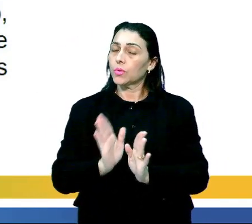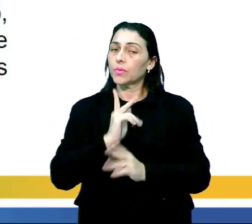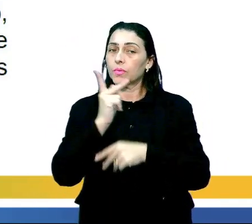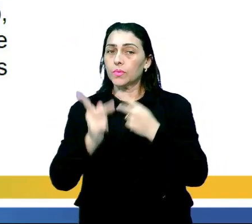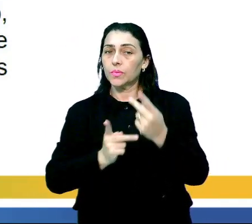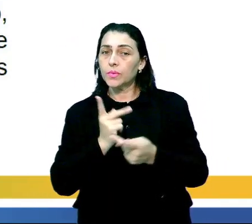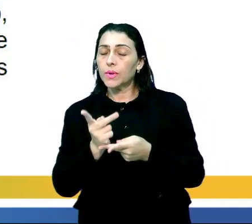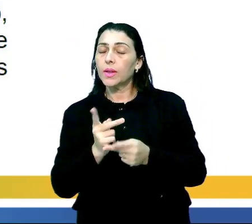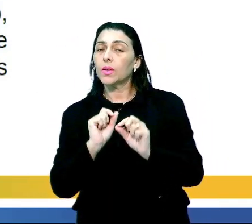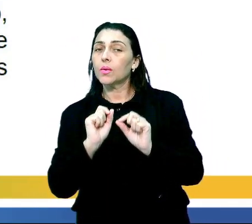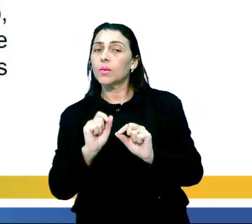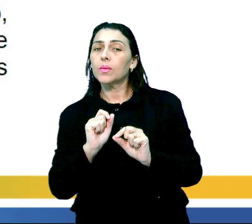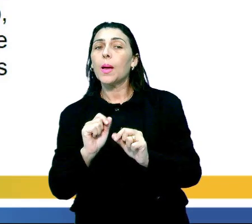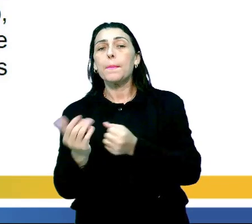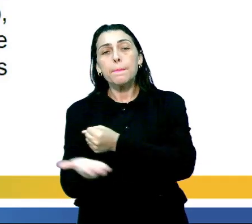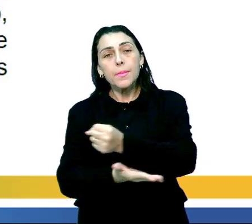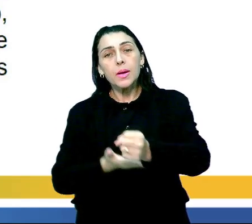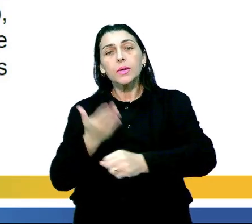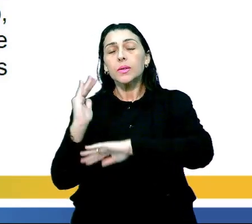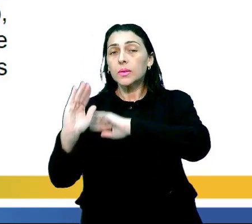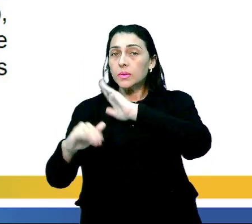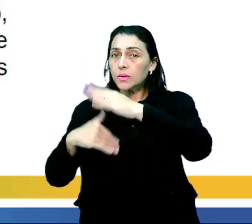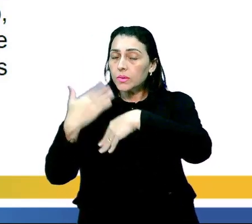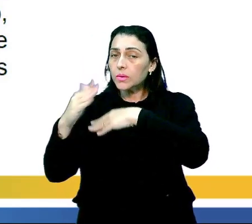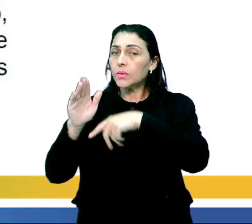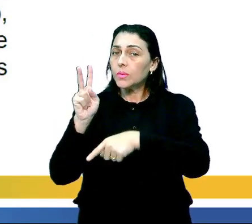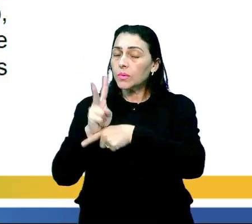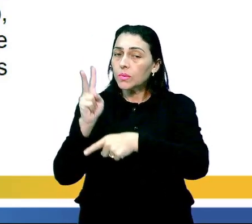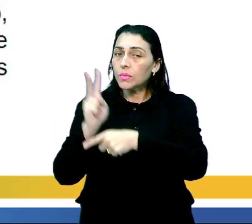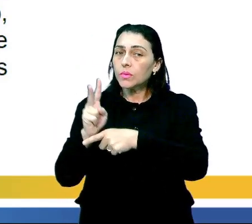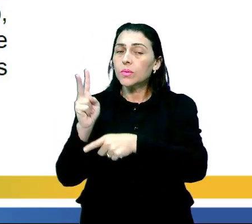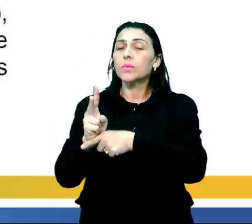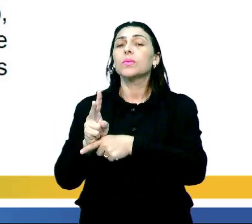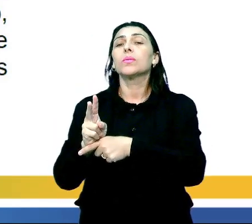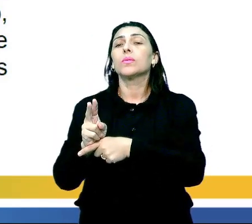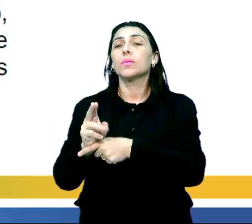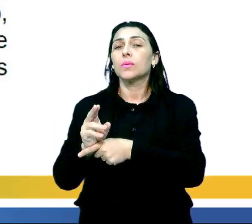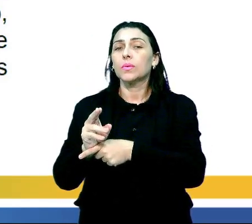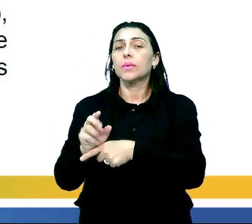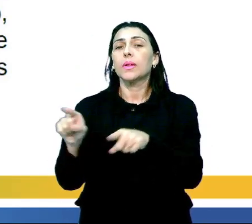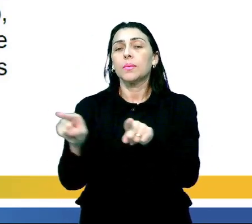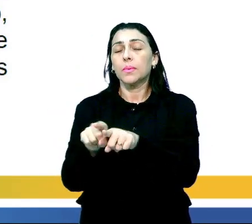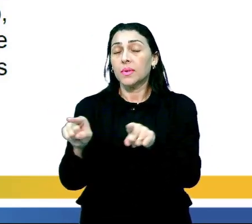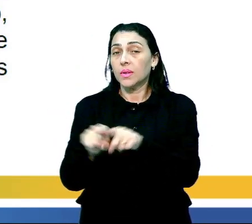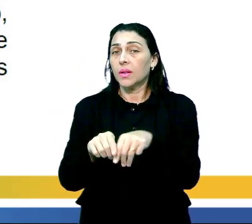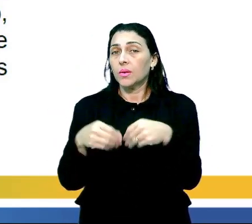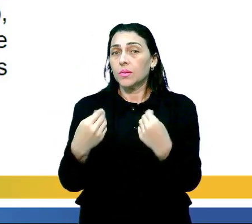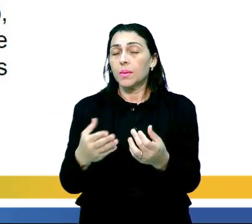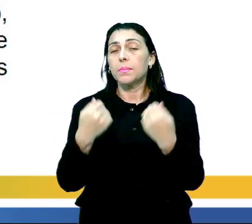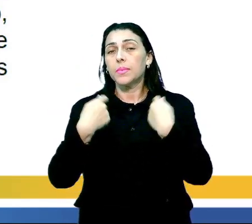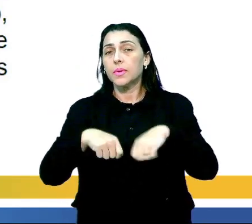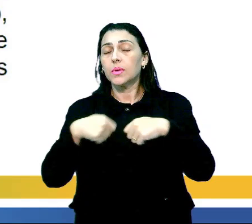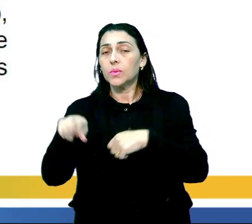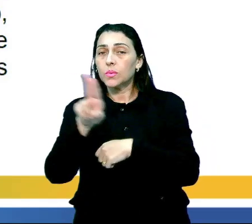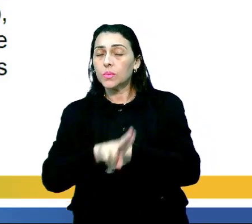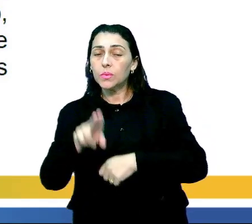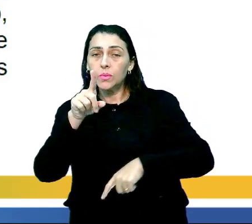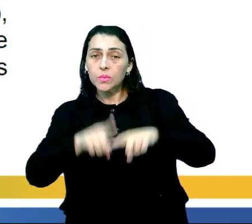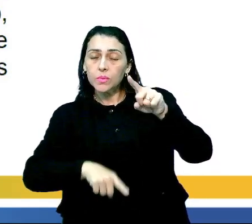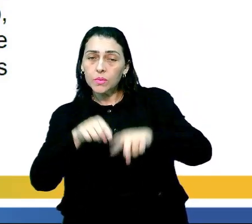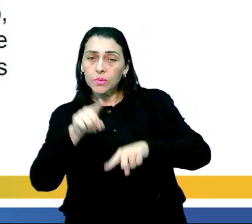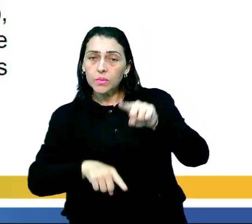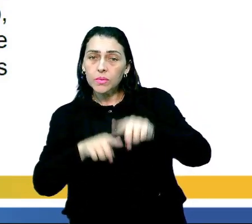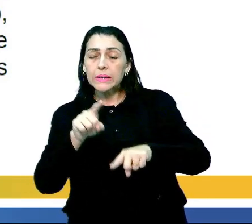disse, é justamente baseado na conservação dos recursos E para isso é preciso usar os recursos